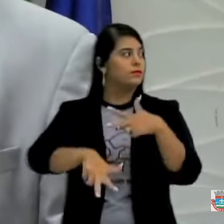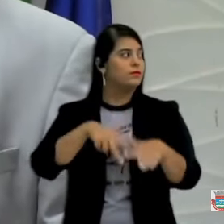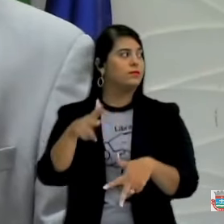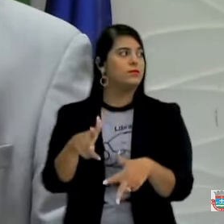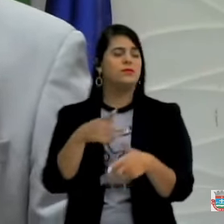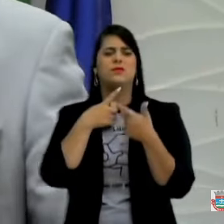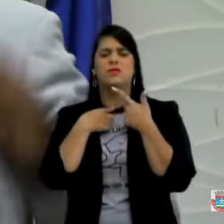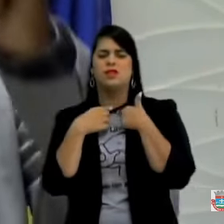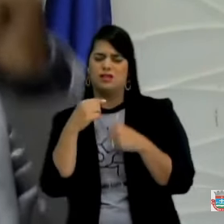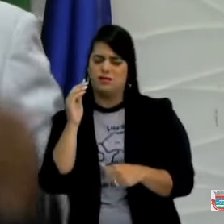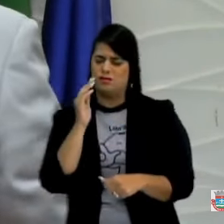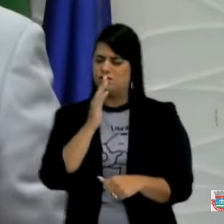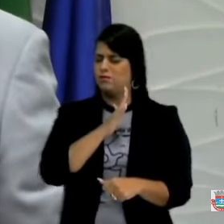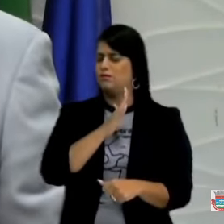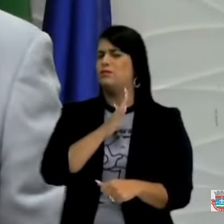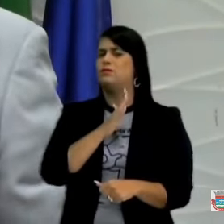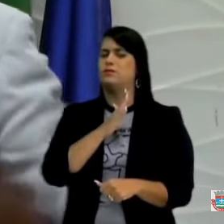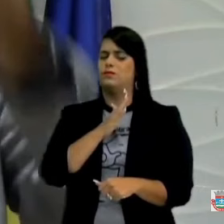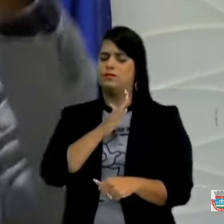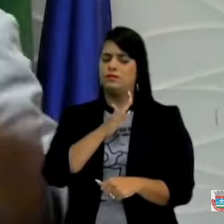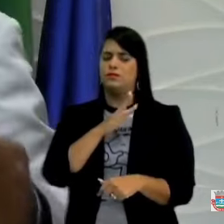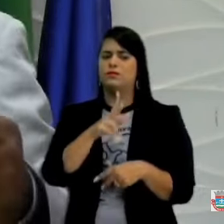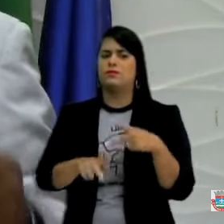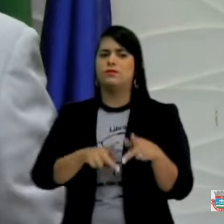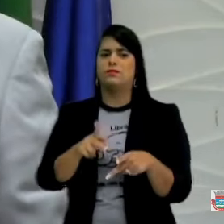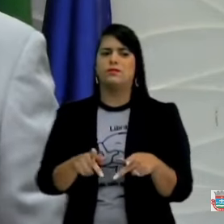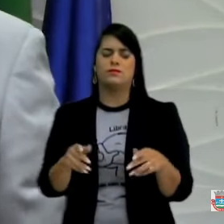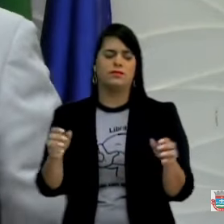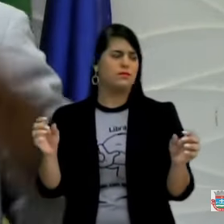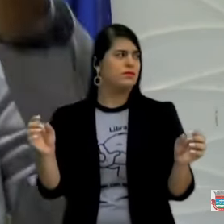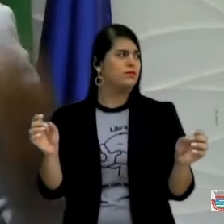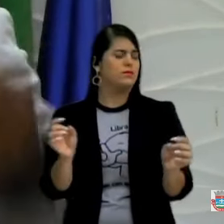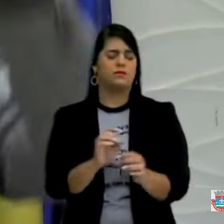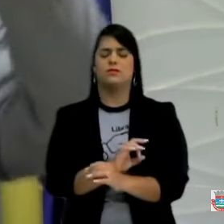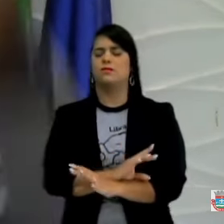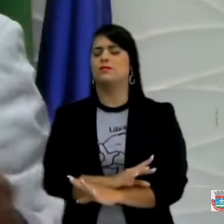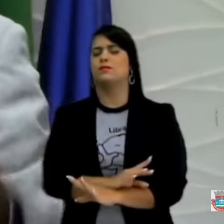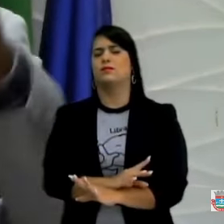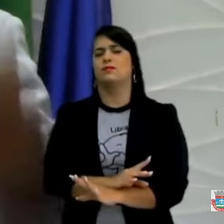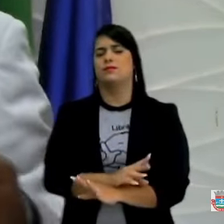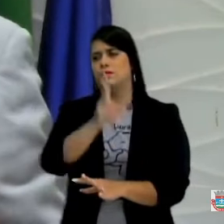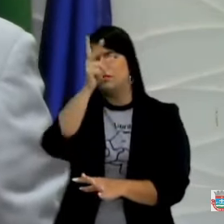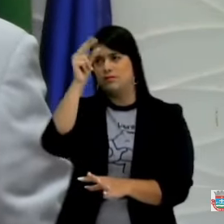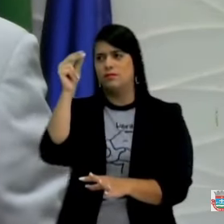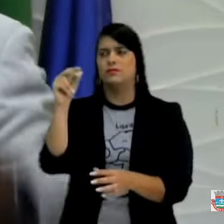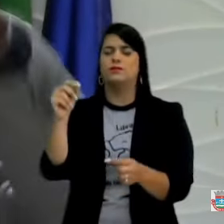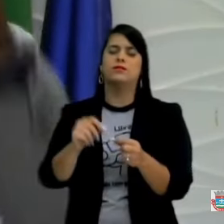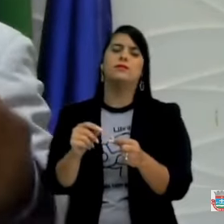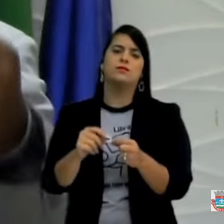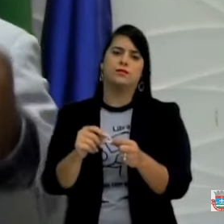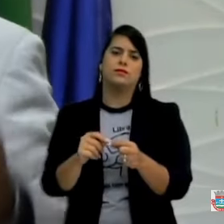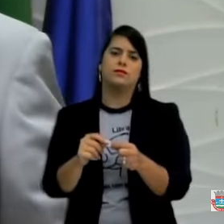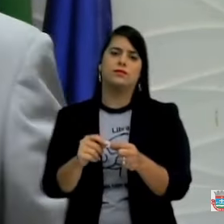o povo ele tá pensando em destruir o que um prefeito vem fazendo por esses TR